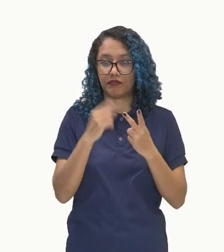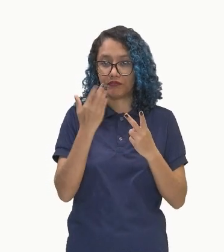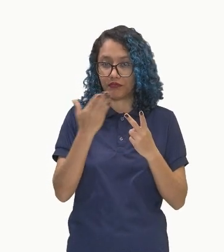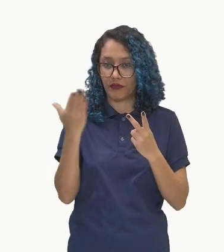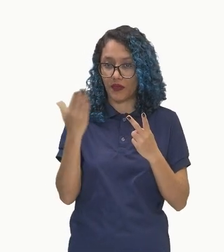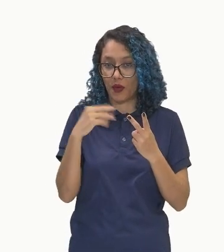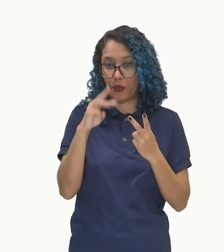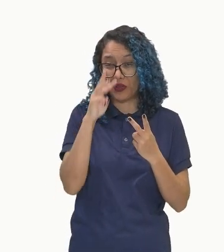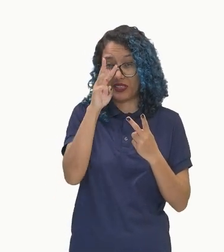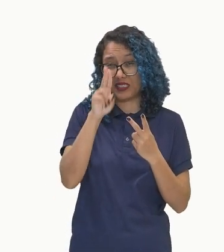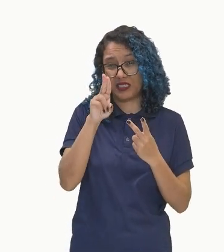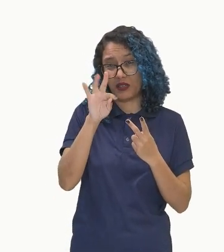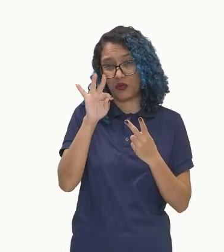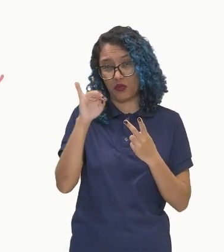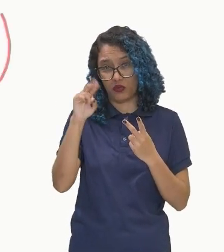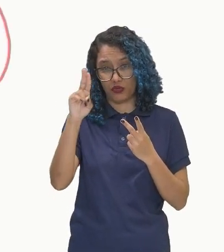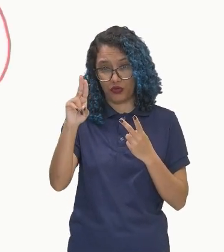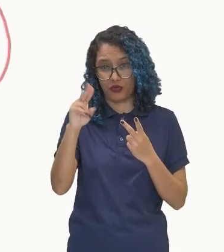a resistência